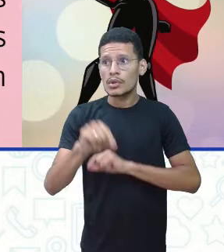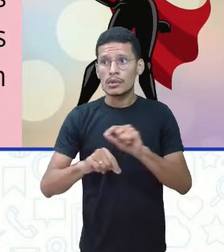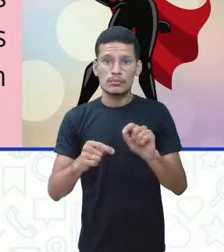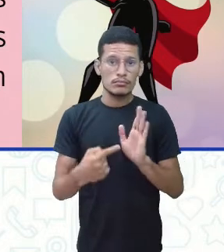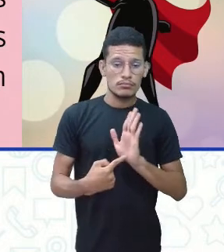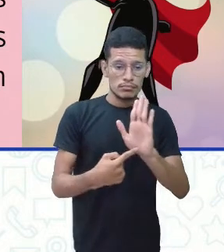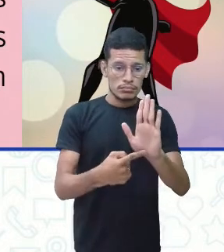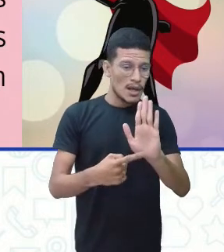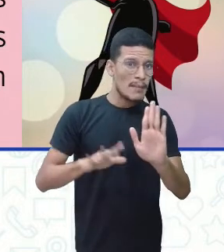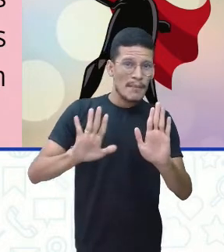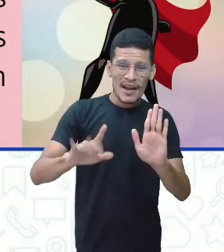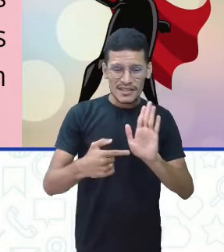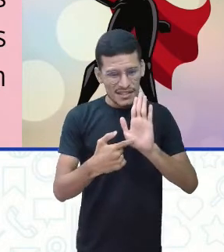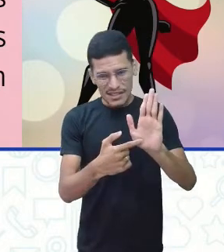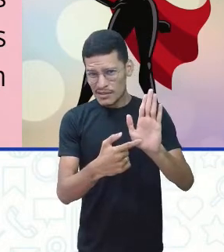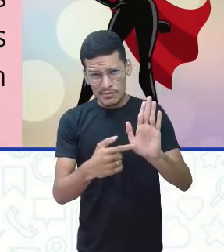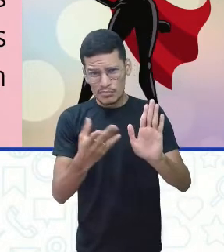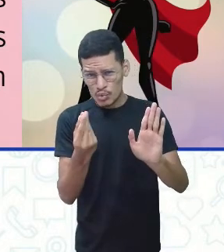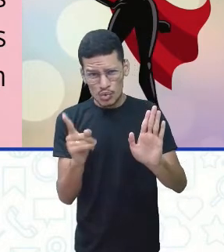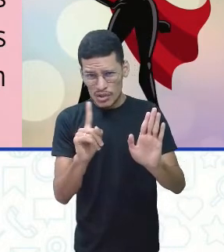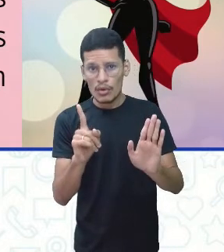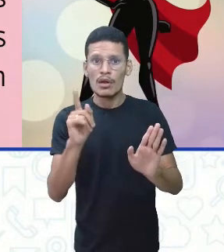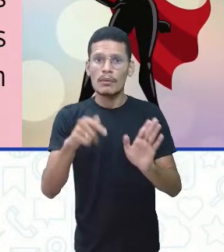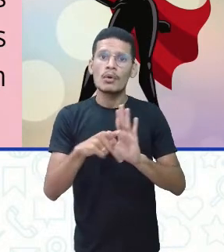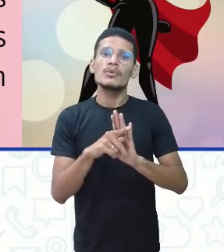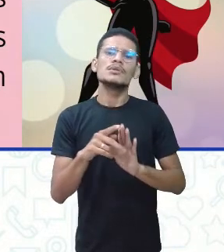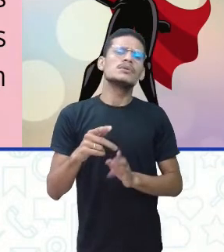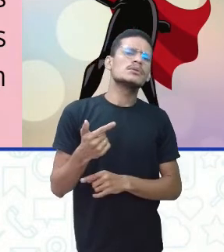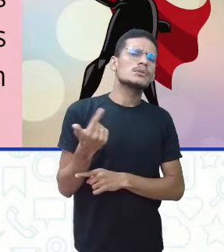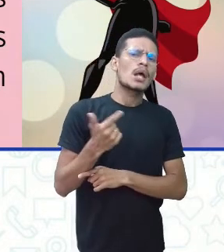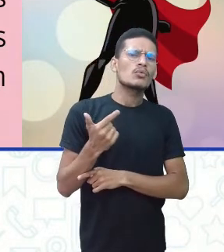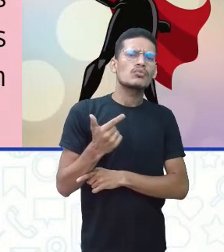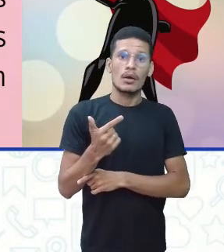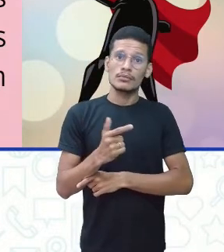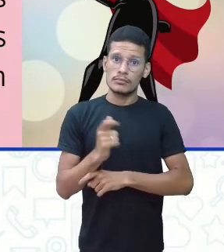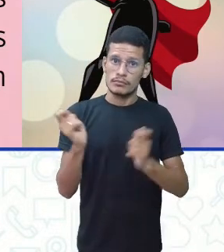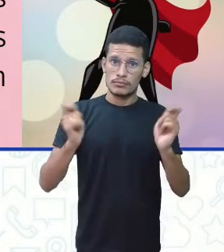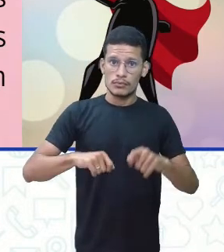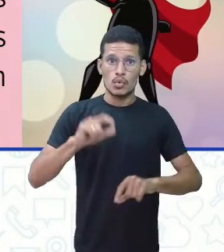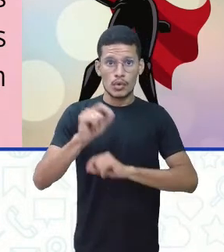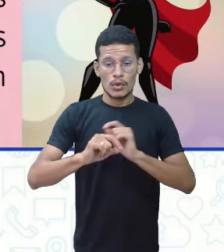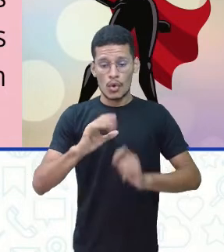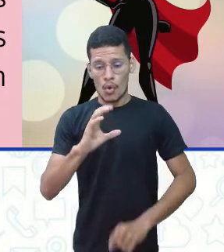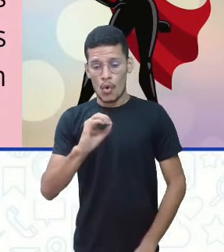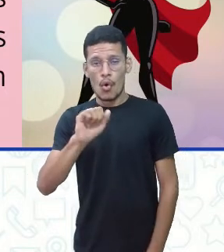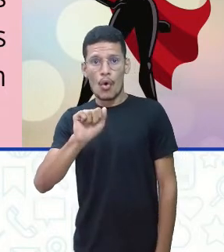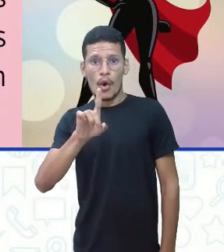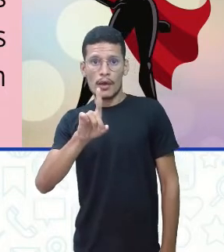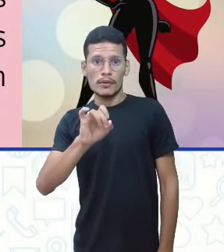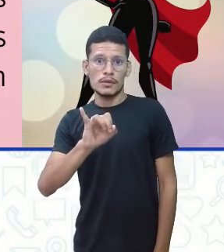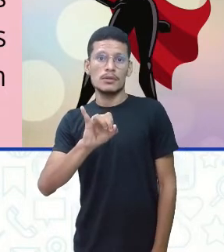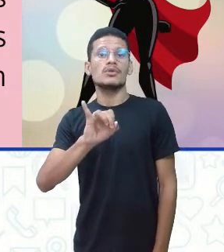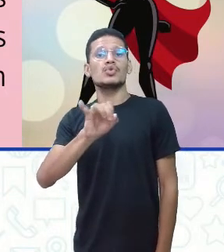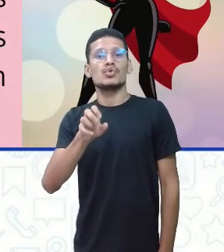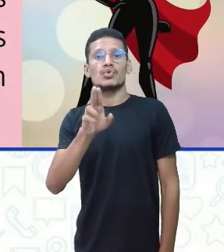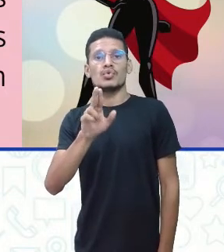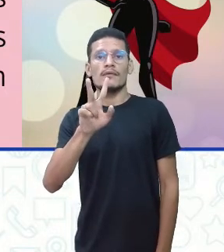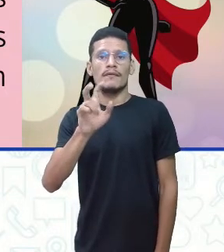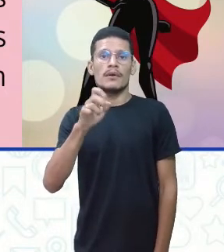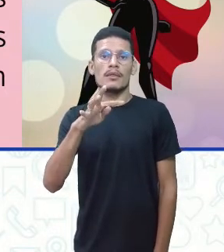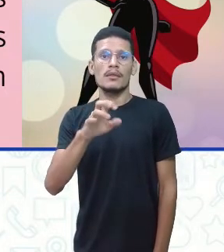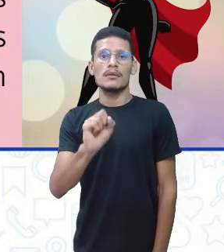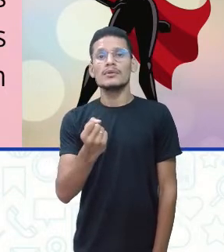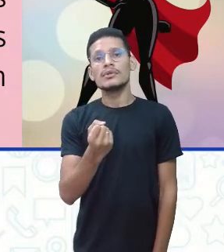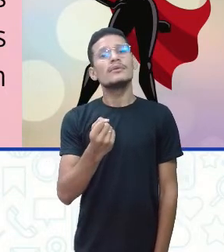não apresentam grandes destaques, são os personagens secundários, também chamados de coadjuvantes. Se a gente pensar,